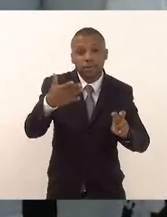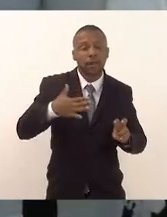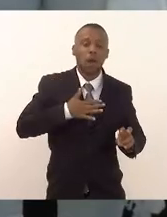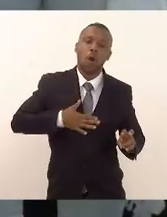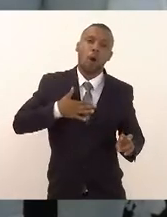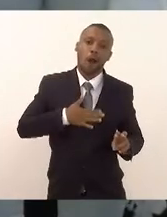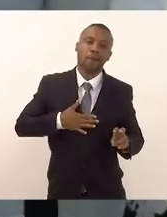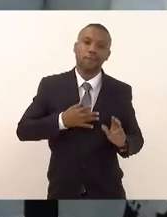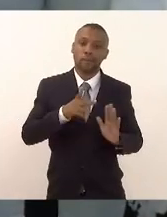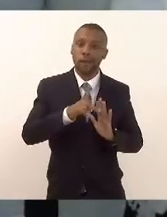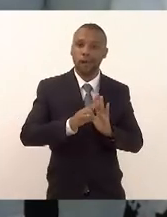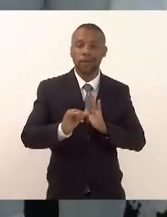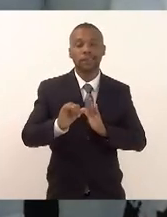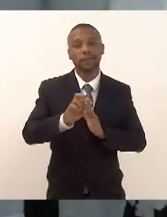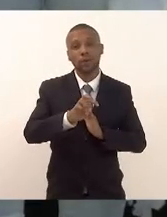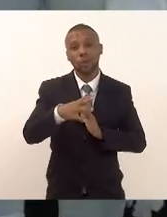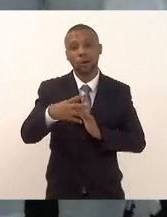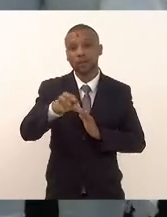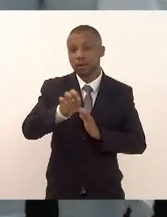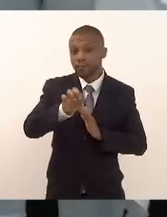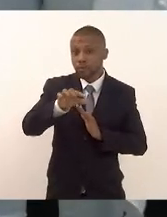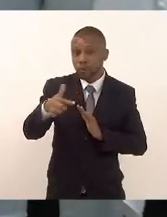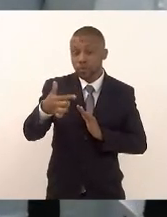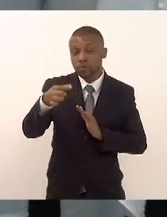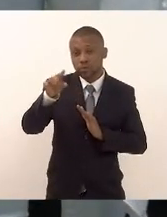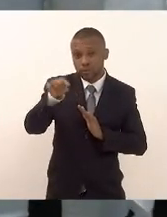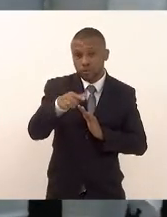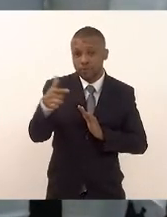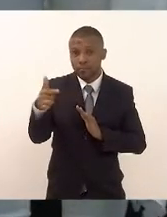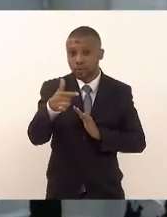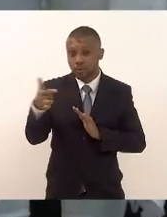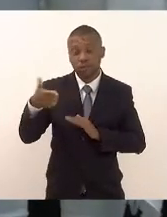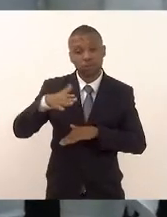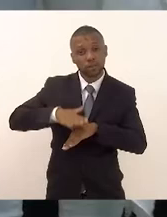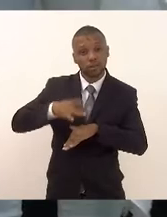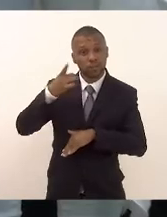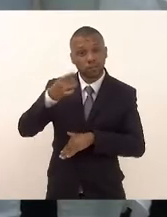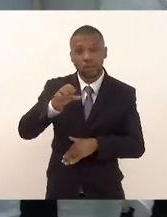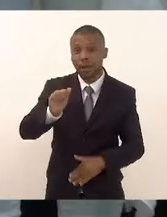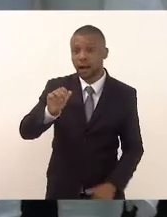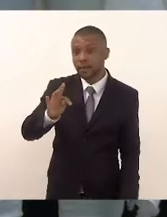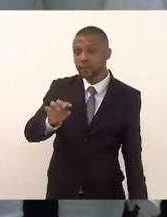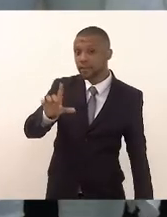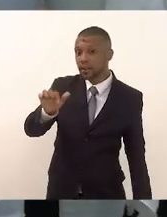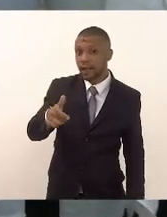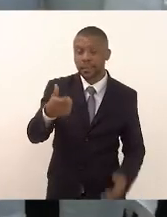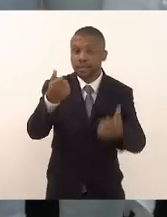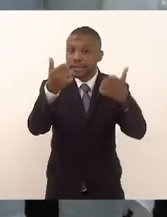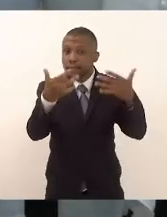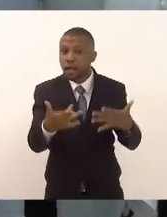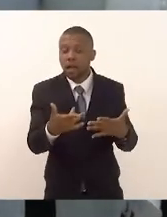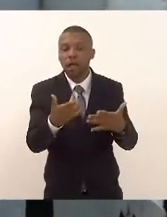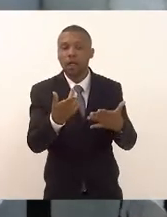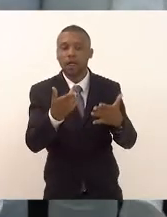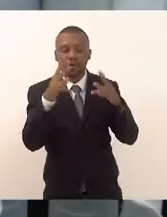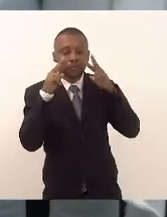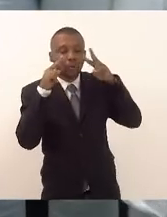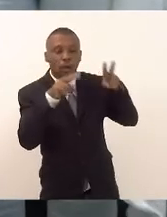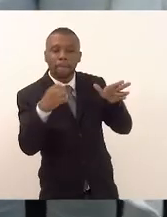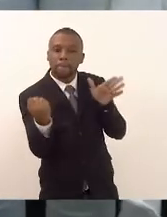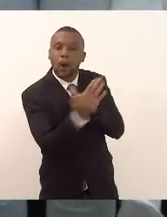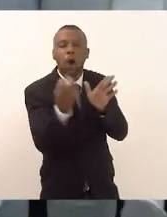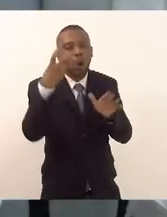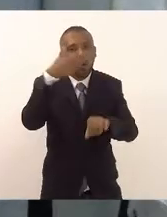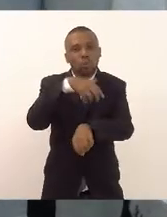5492, de 22, de autoria do deputado Átila Nunes, que declara como patrimônio cultural e material